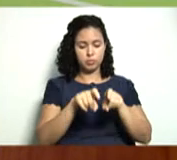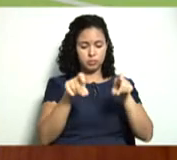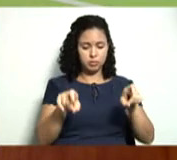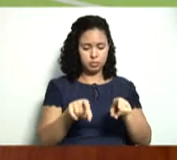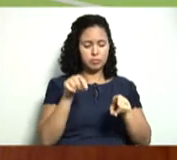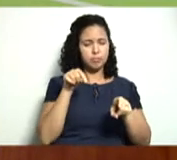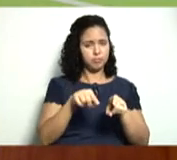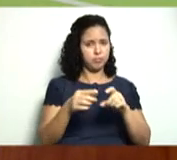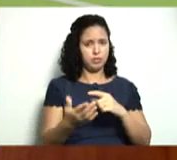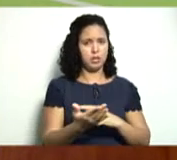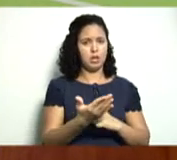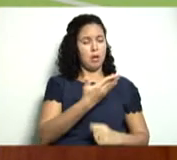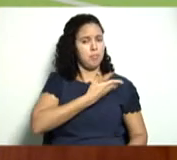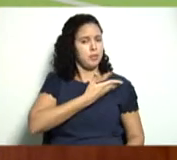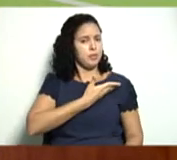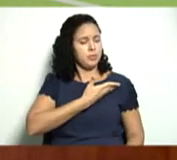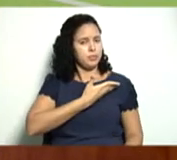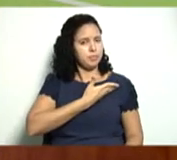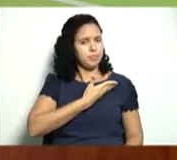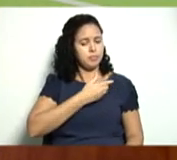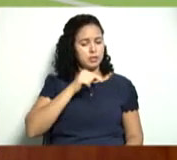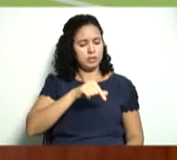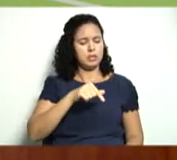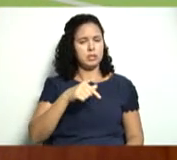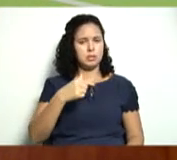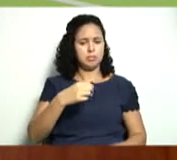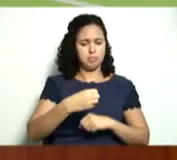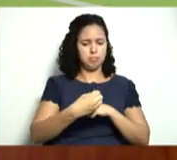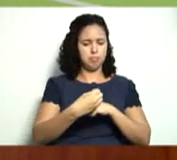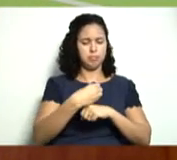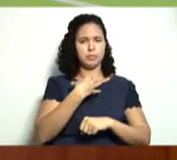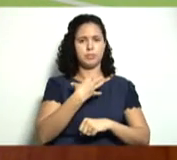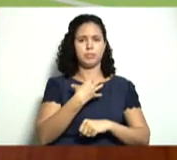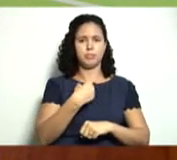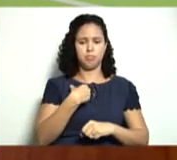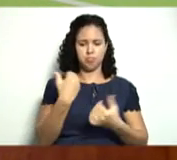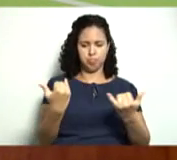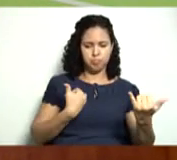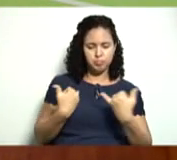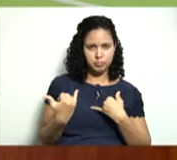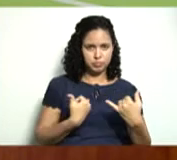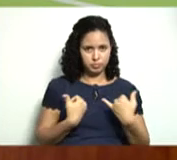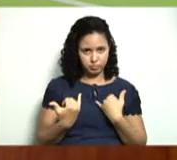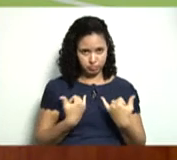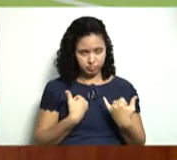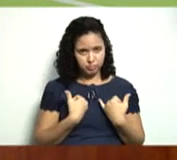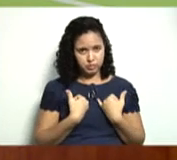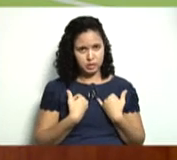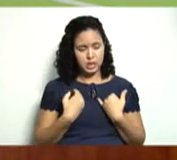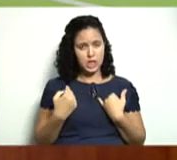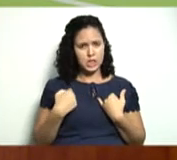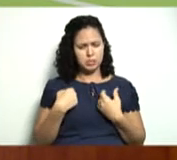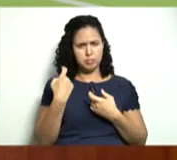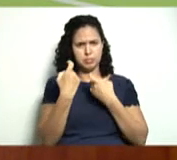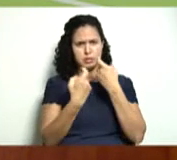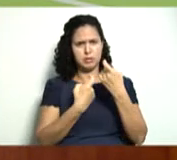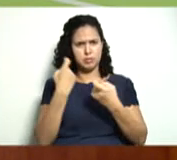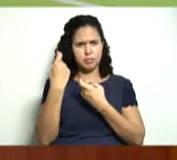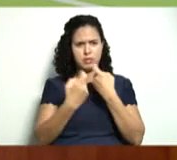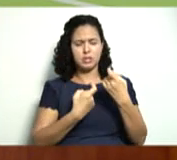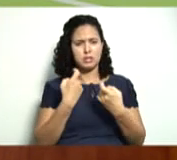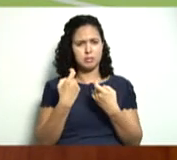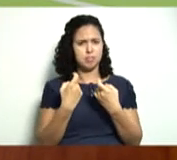da gente então ele vai dar os conselhos ele vai avisando então você vai é e hoje eu não me preocupo mais com que eu